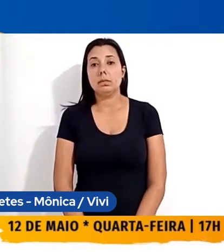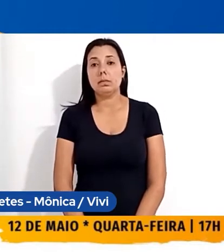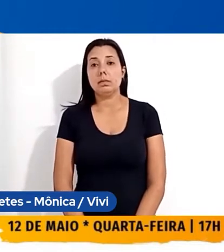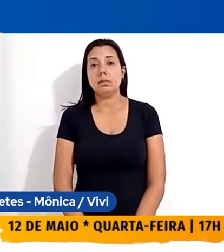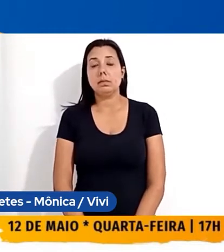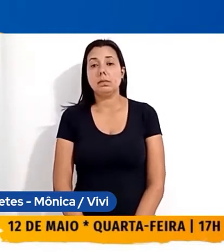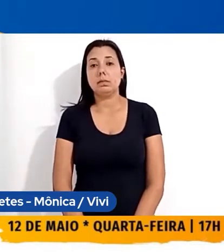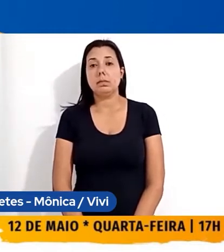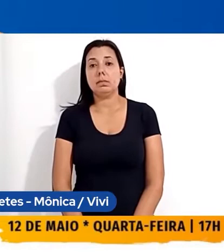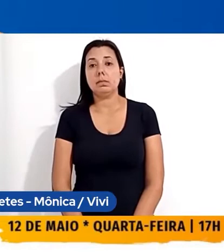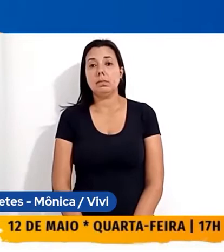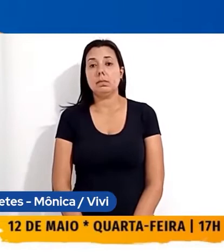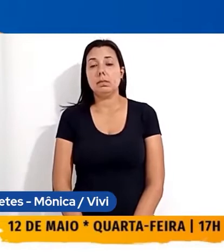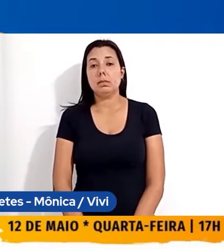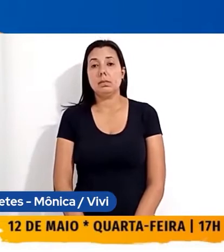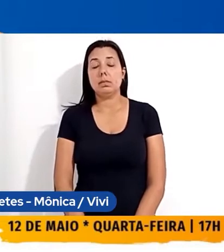não é isso.